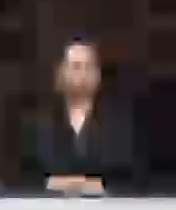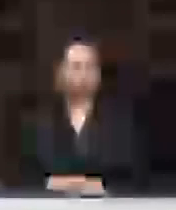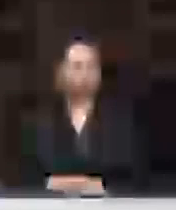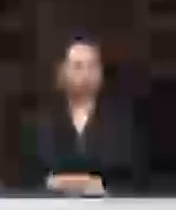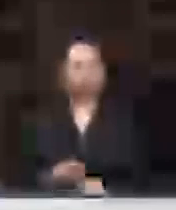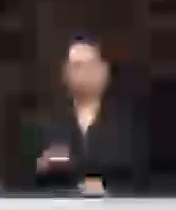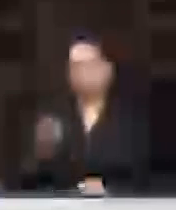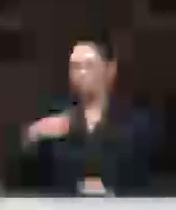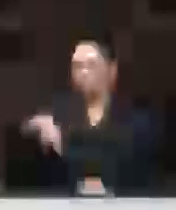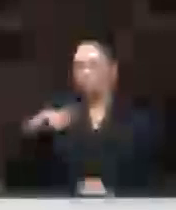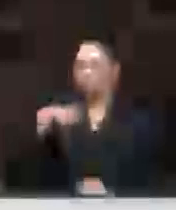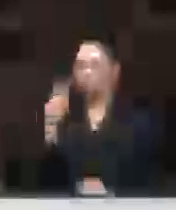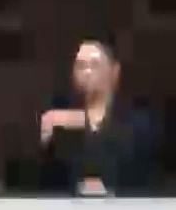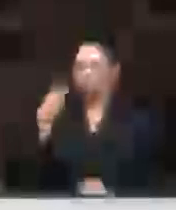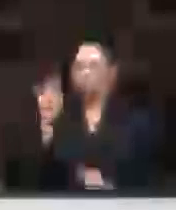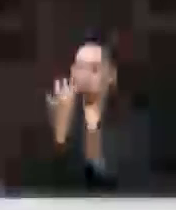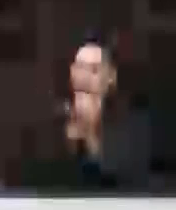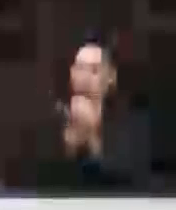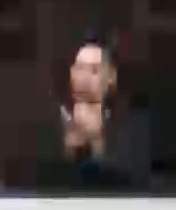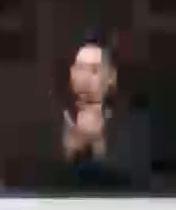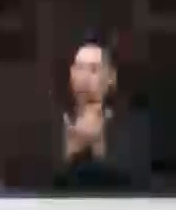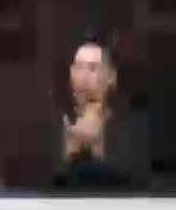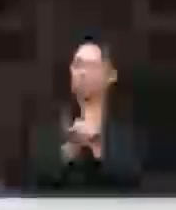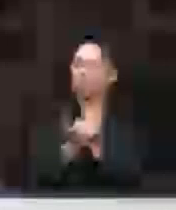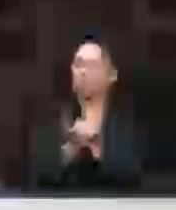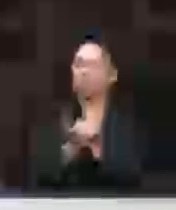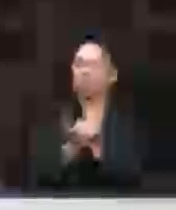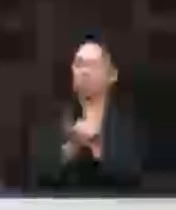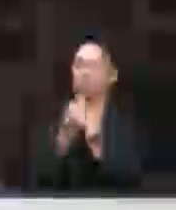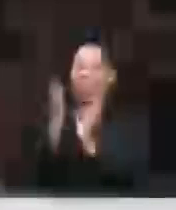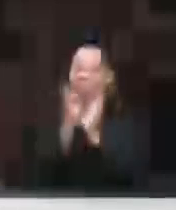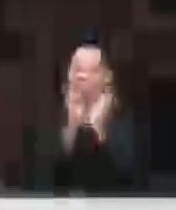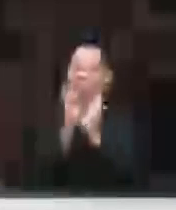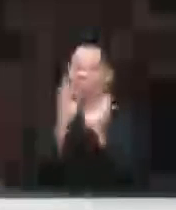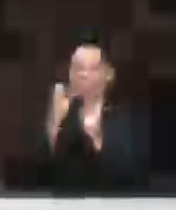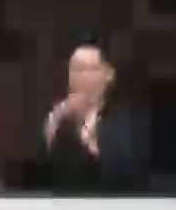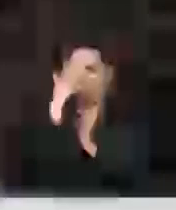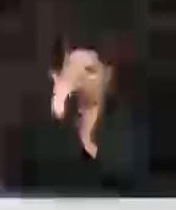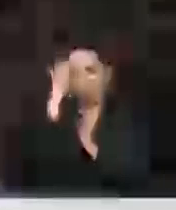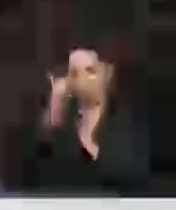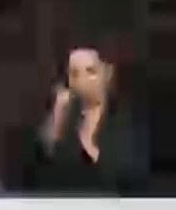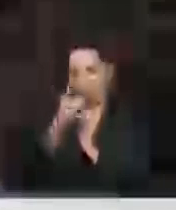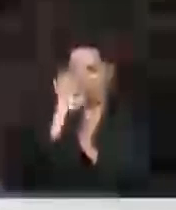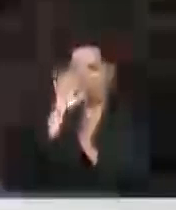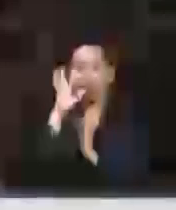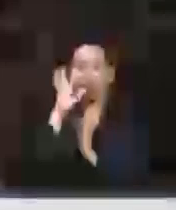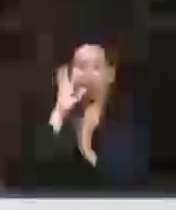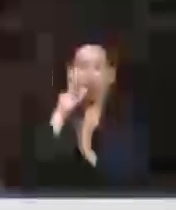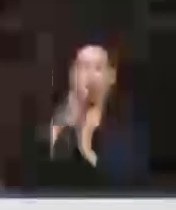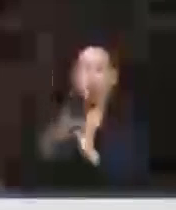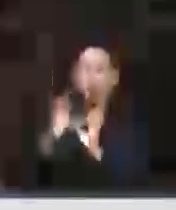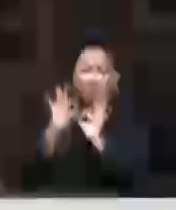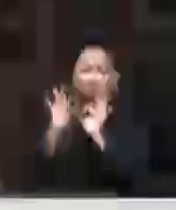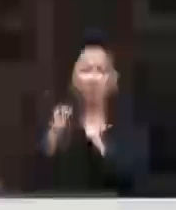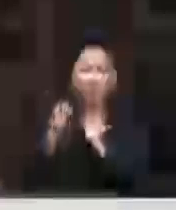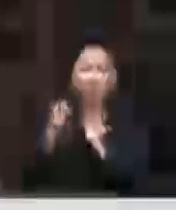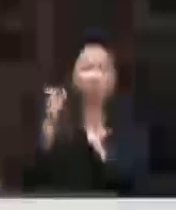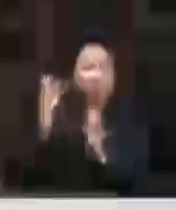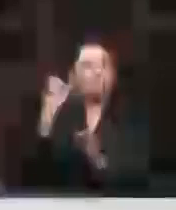Fixar a despesa é fácil, mas estimar as receitas é muito